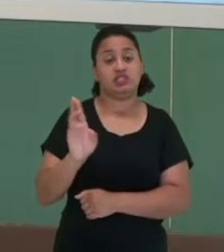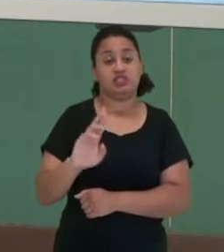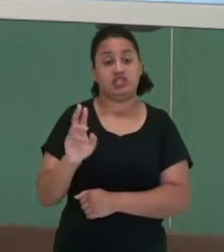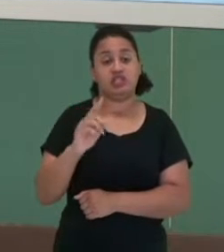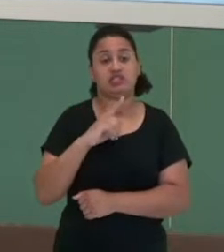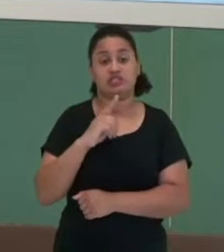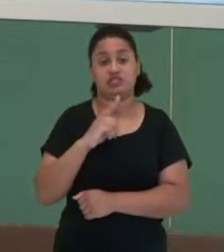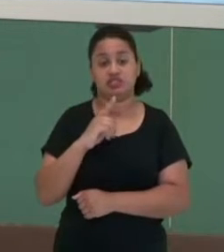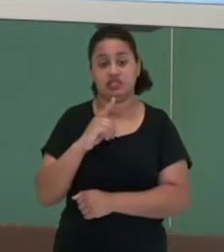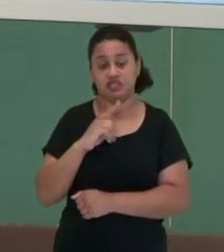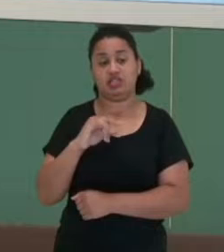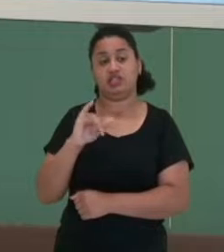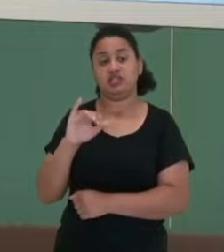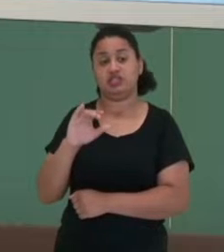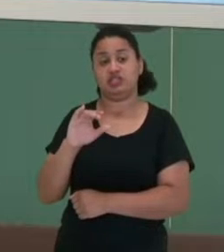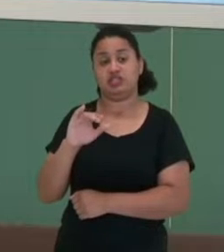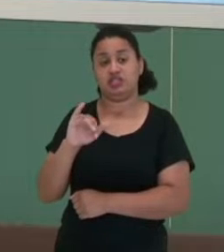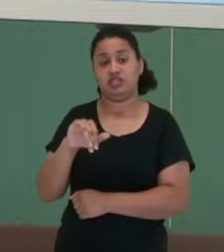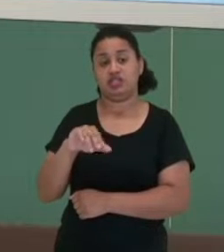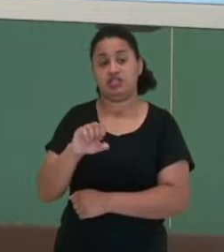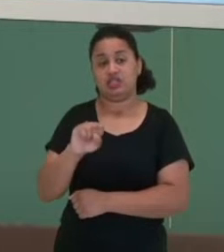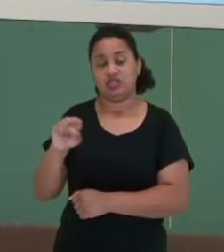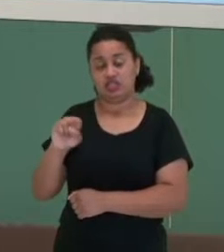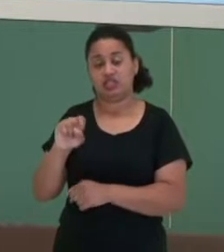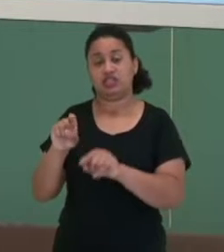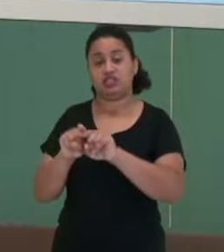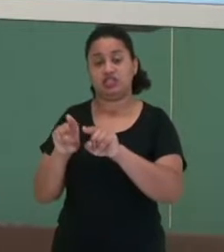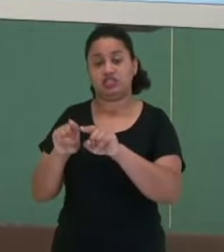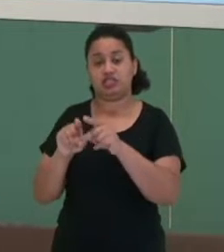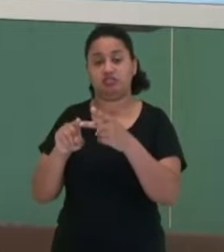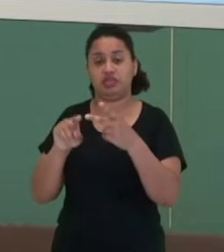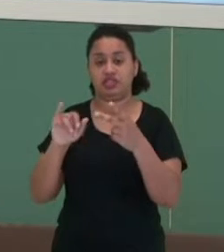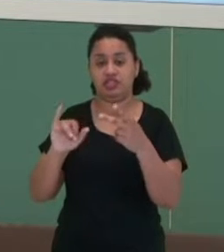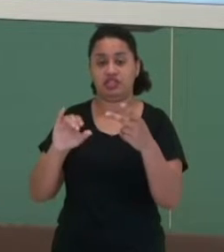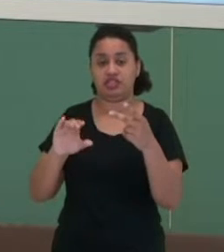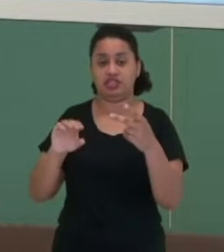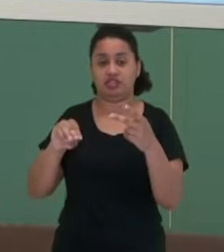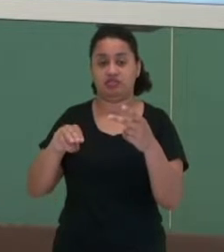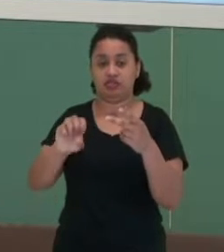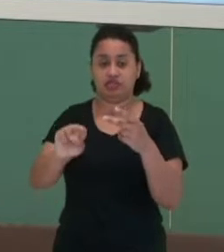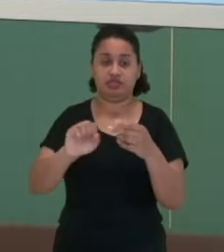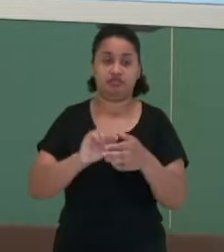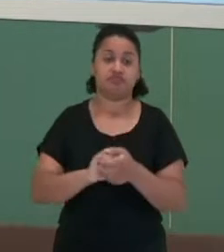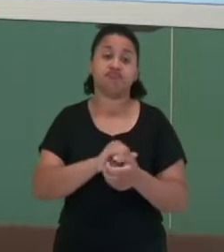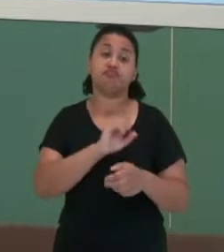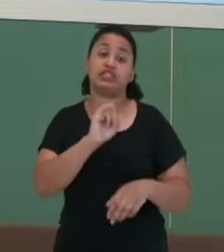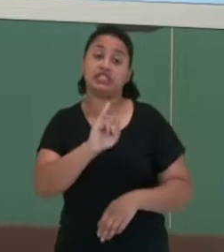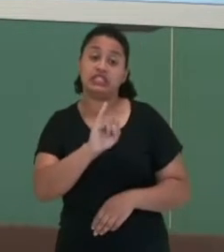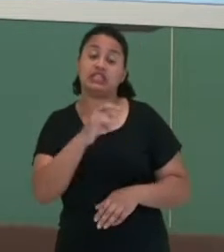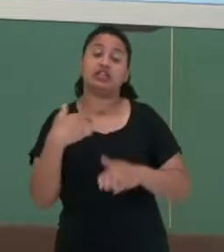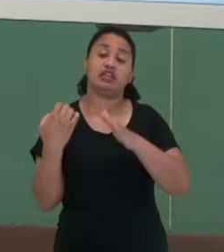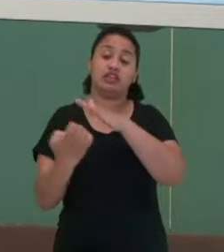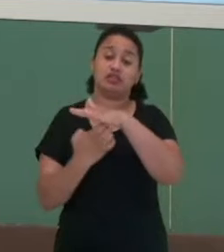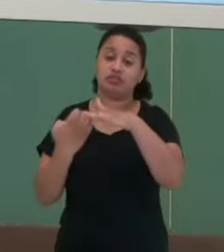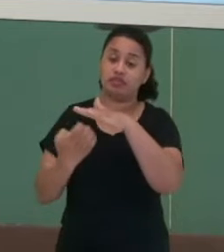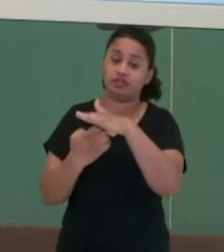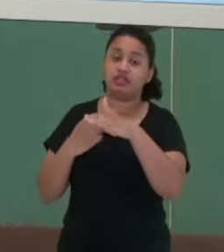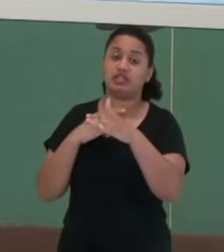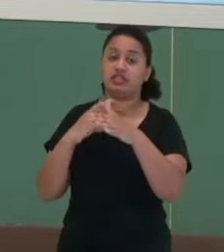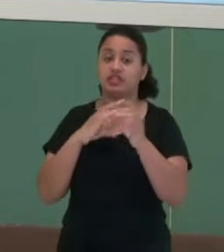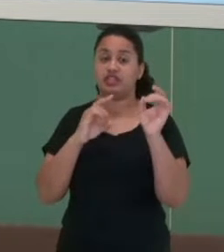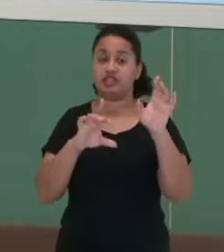o ICMS e o INSS. Se for uma empresa que vai ter